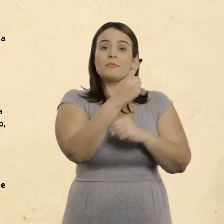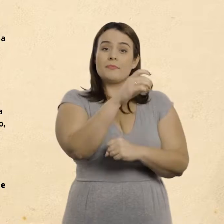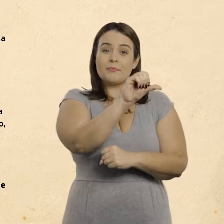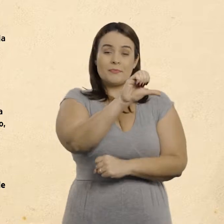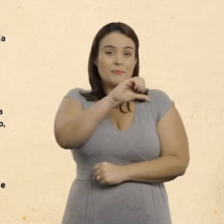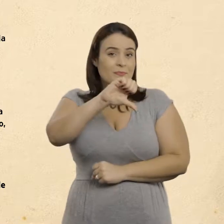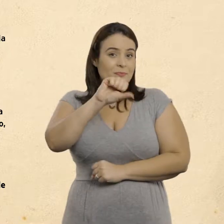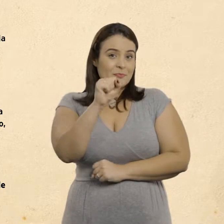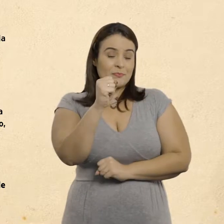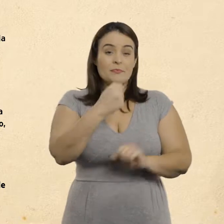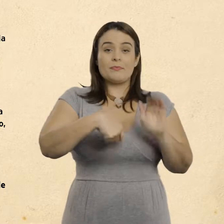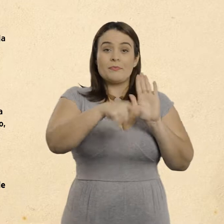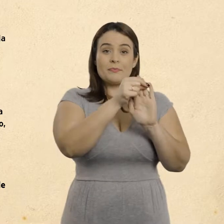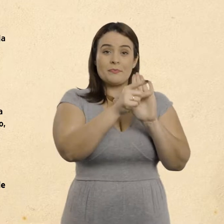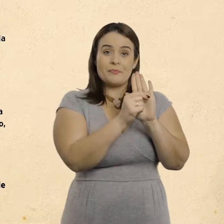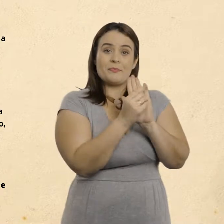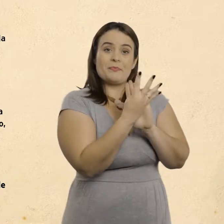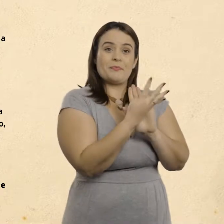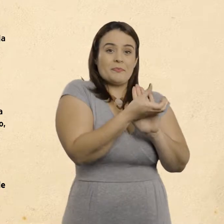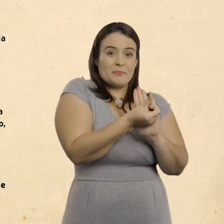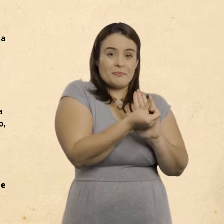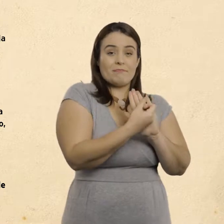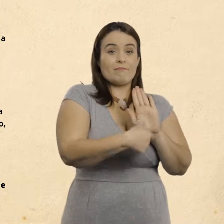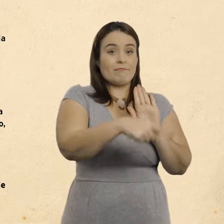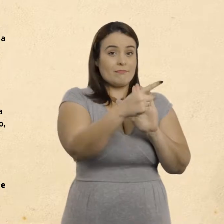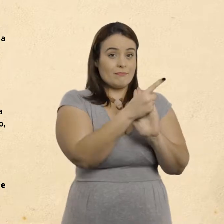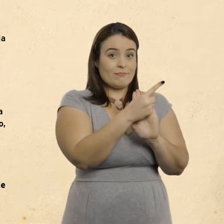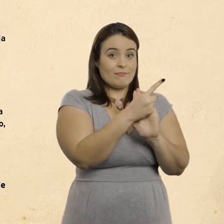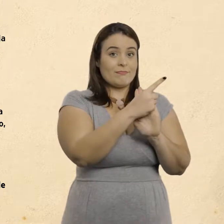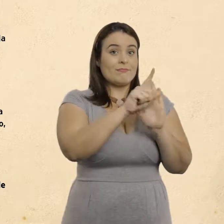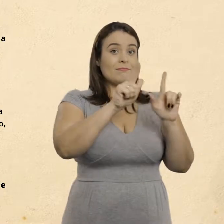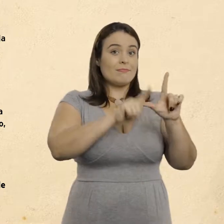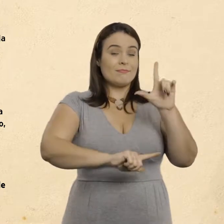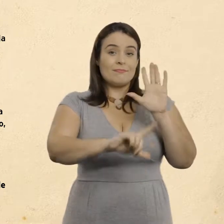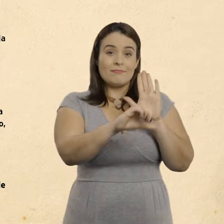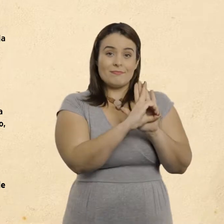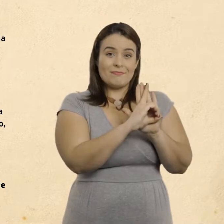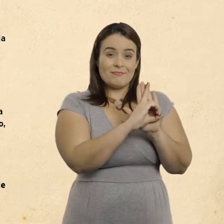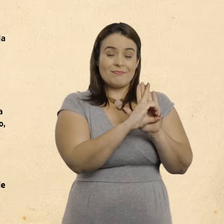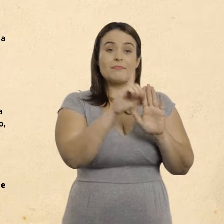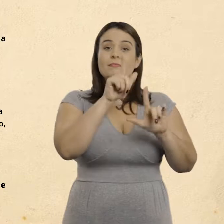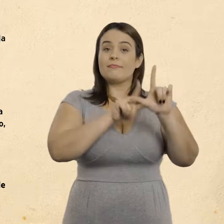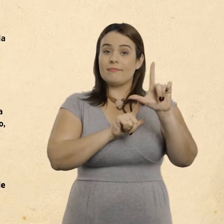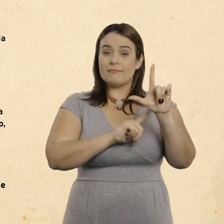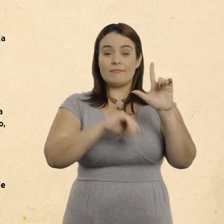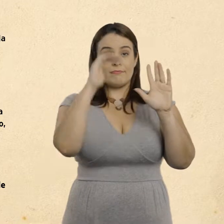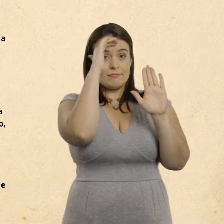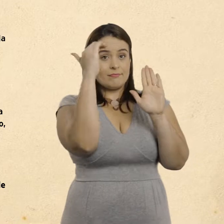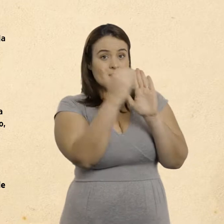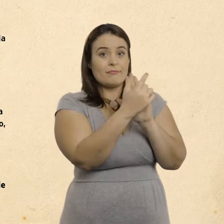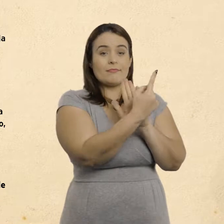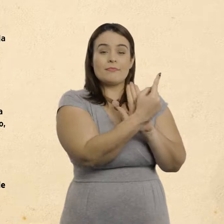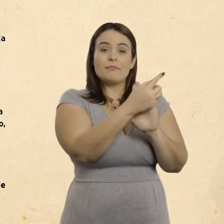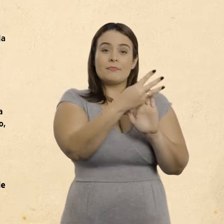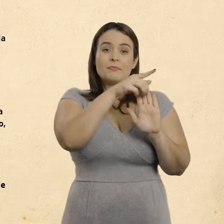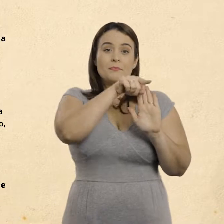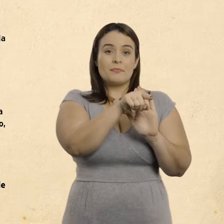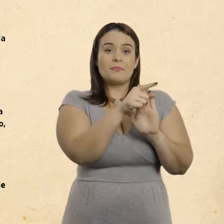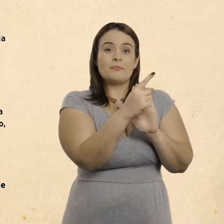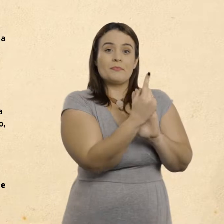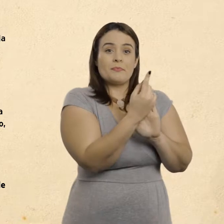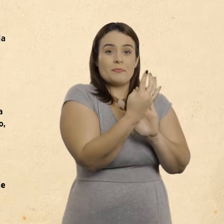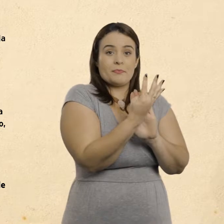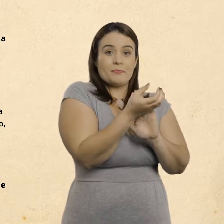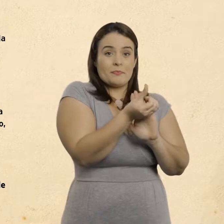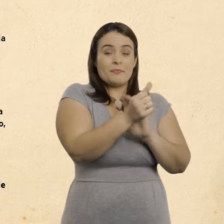Lei 6.610, de 1998, artigo 46, inciso 1º, letra D, e nos termos